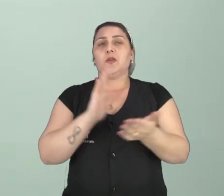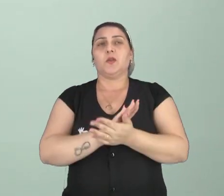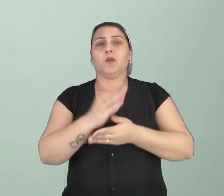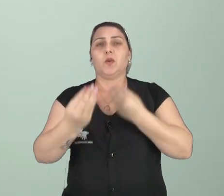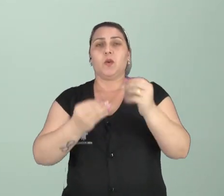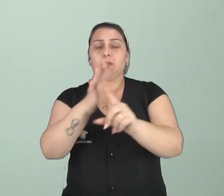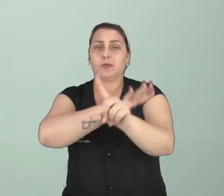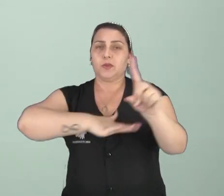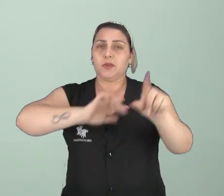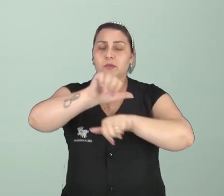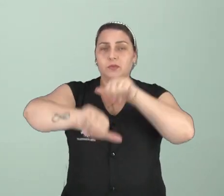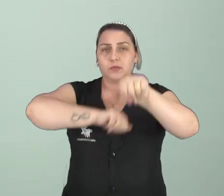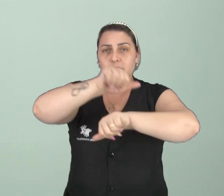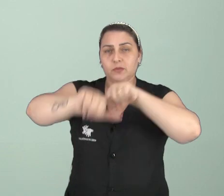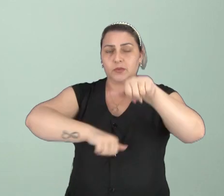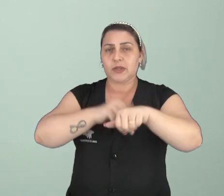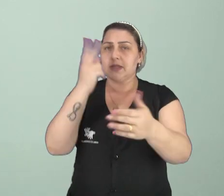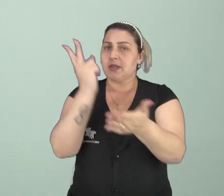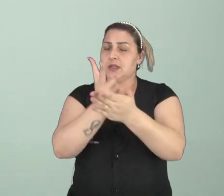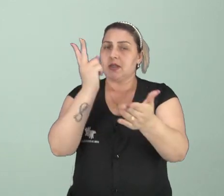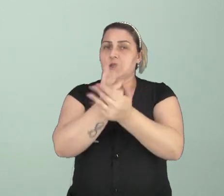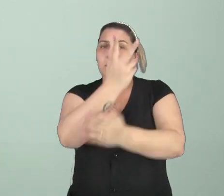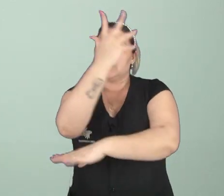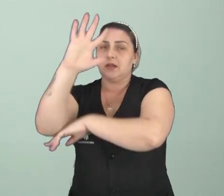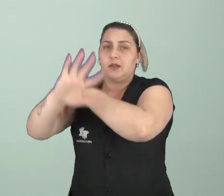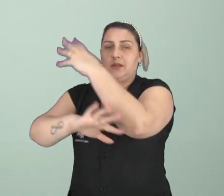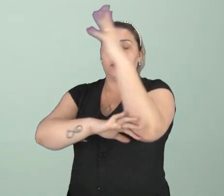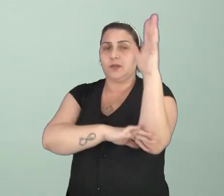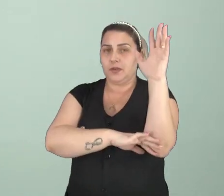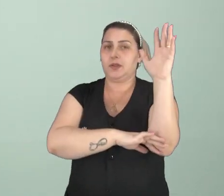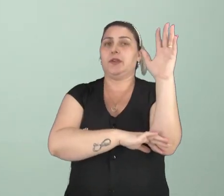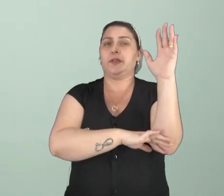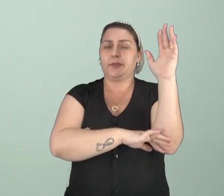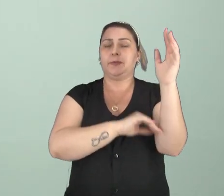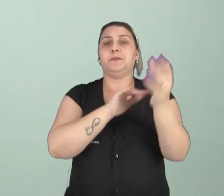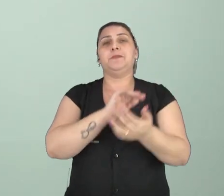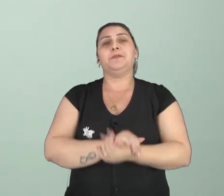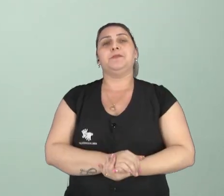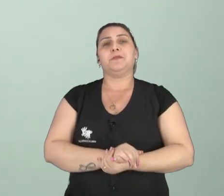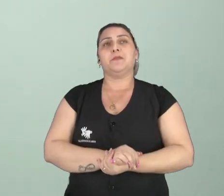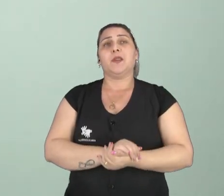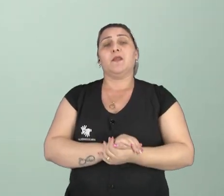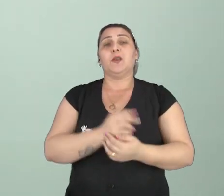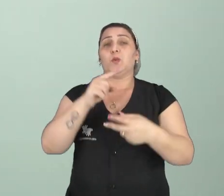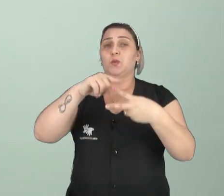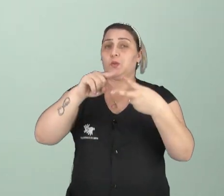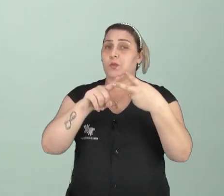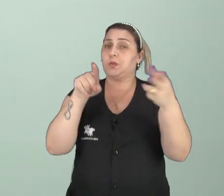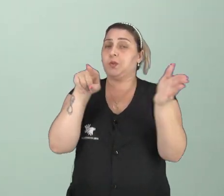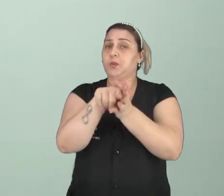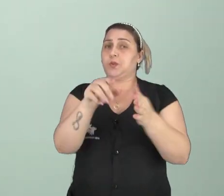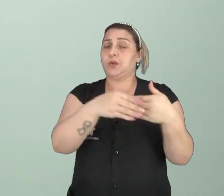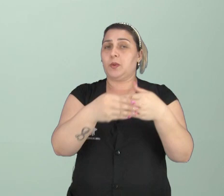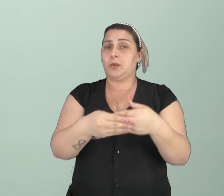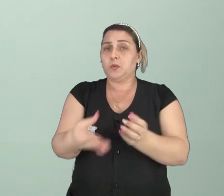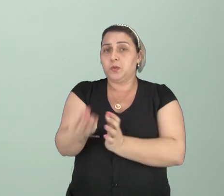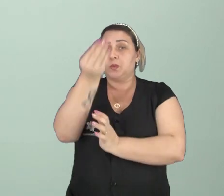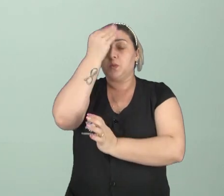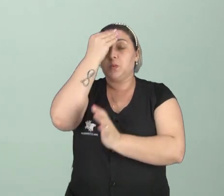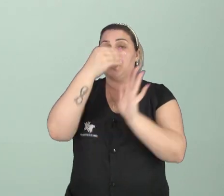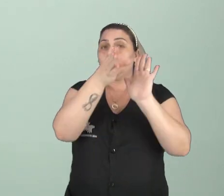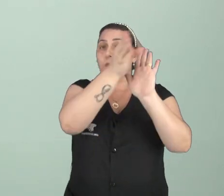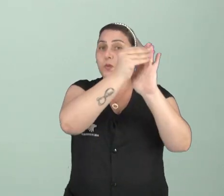como a sociedade transforma cada vez mais a natureza e vai transformando ao longo dos anos. A gente vai fazer 2 questões só para fixar melhor